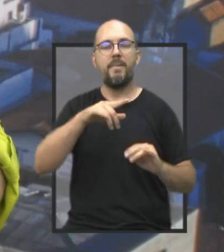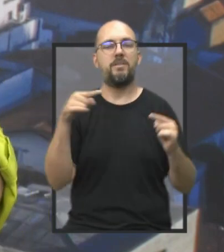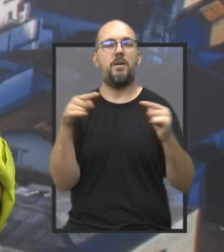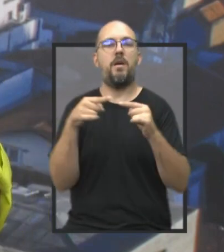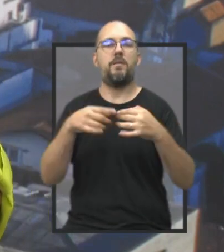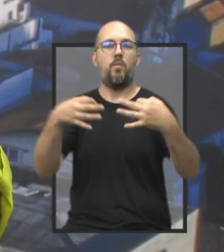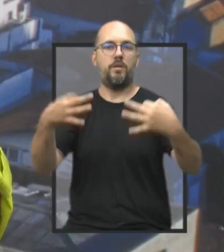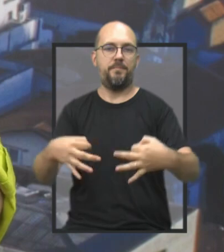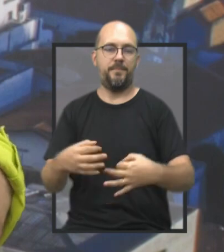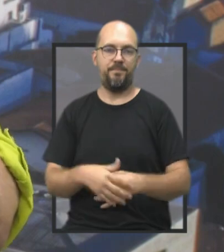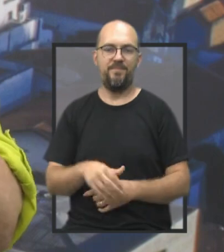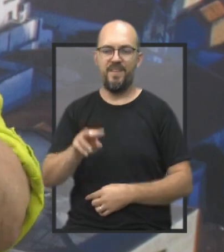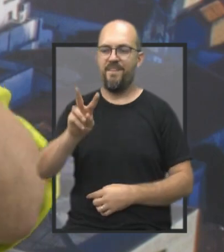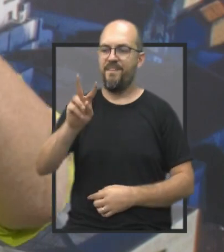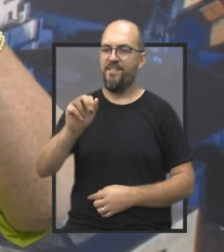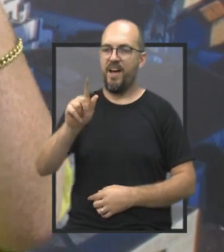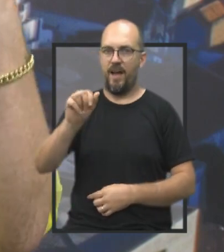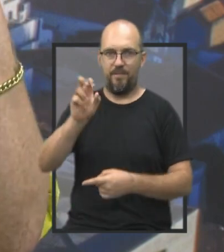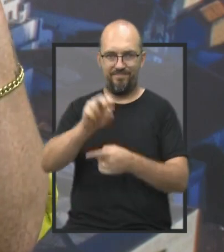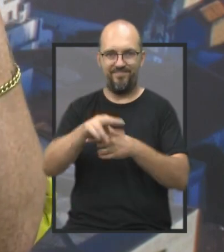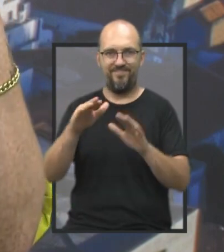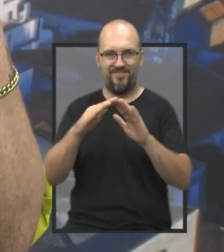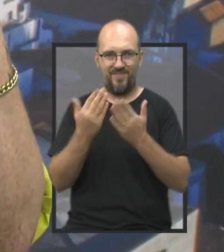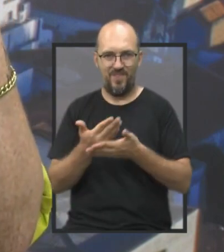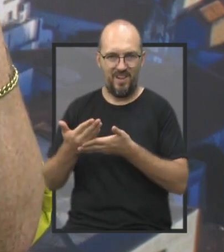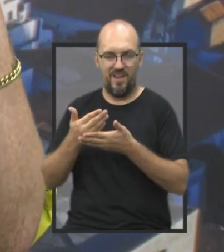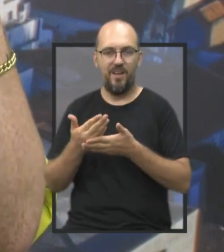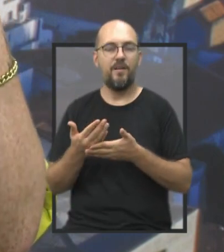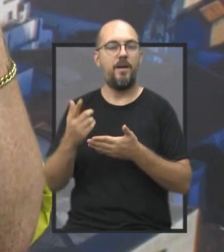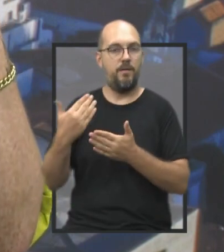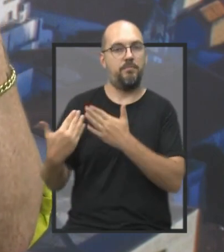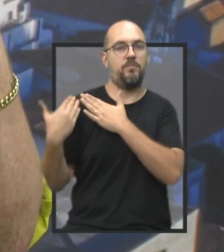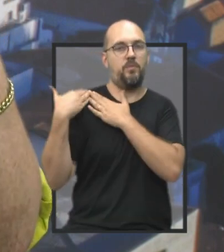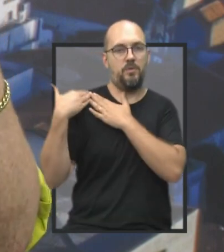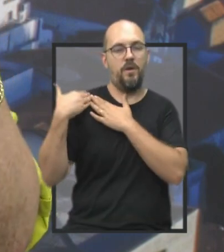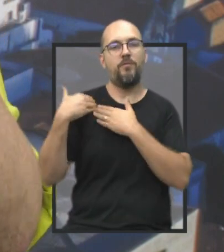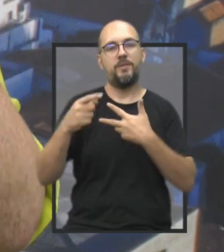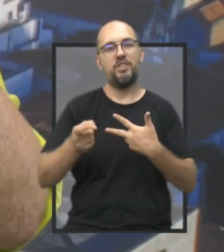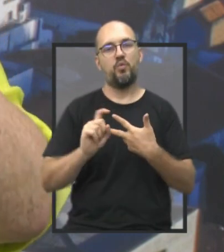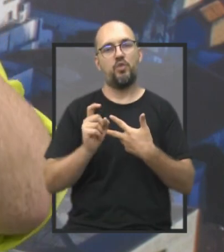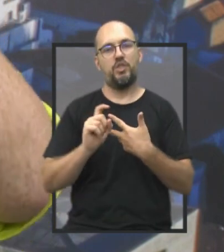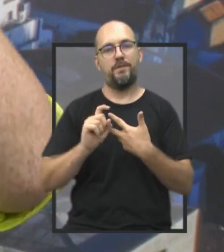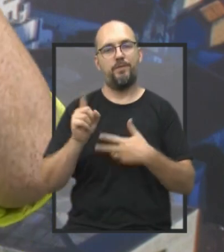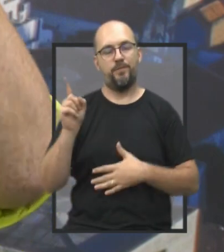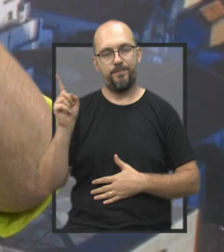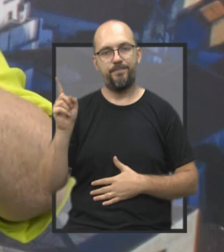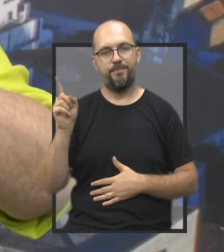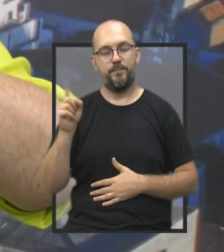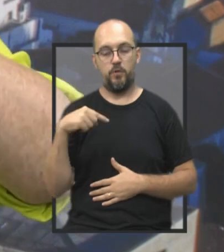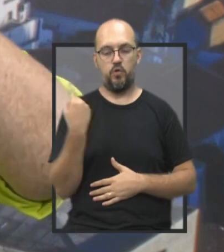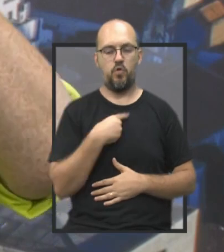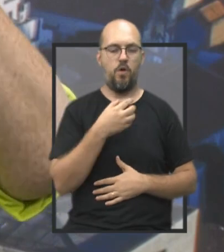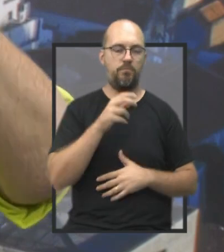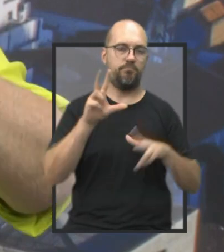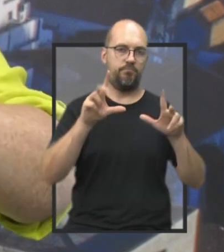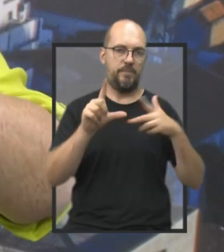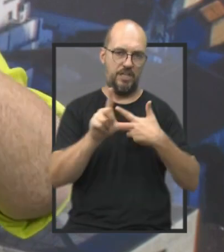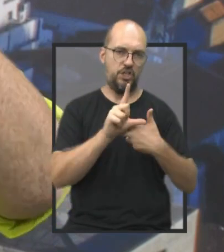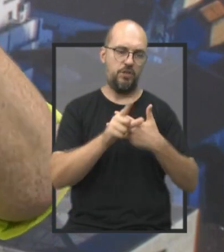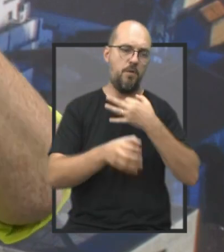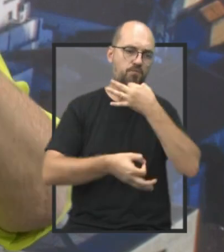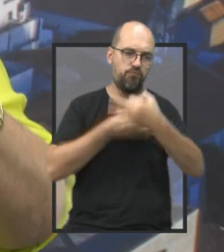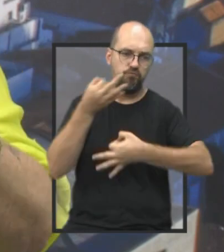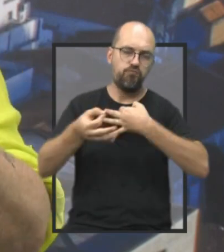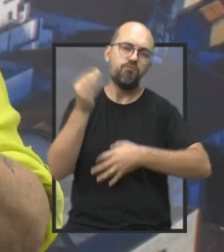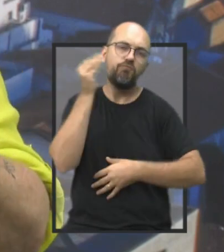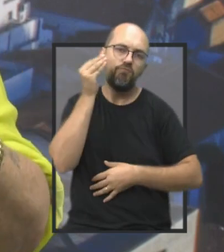adequado. Vaga em creche é uma questão do poder público, do poder executivo. Nós opinamos, nós tentamos ajudar,